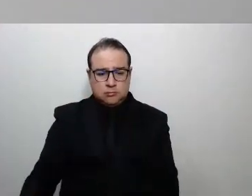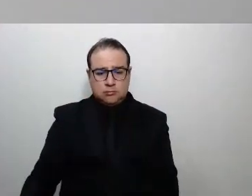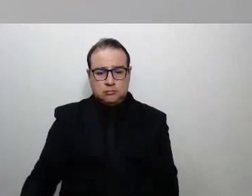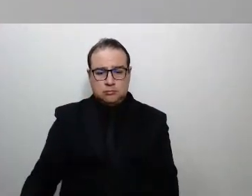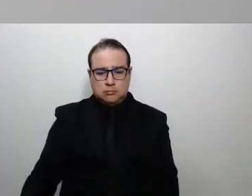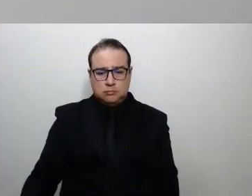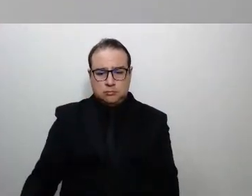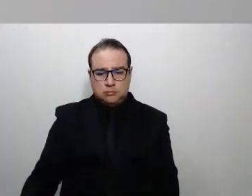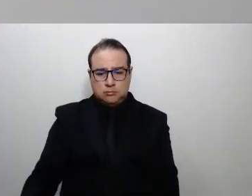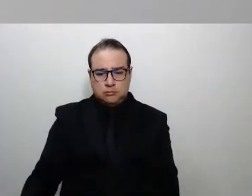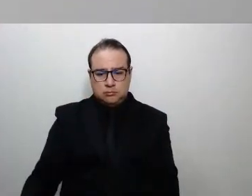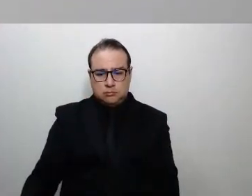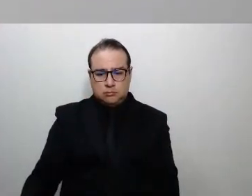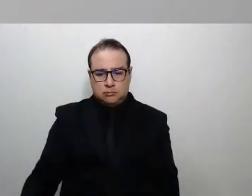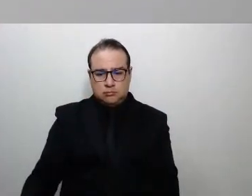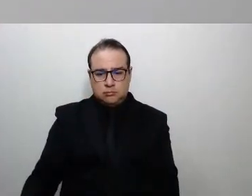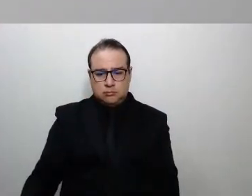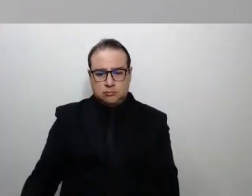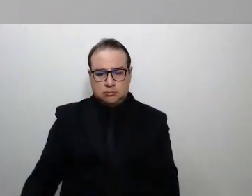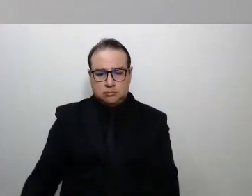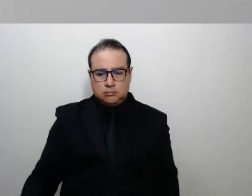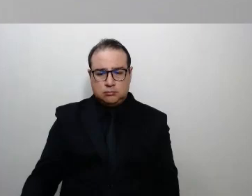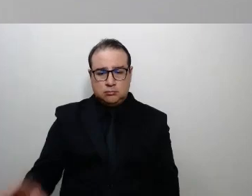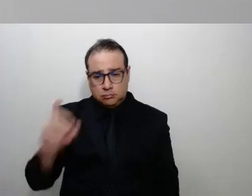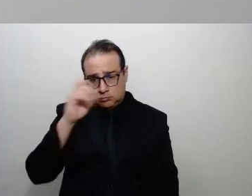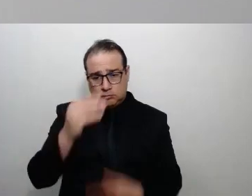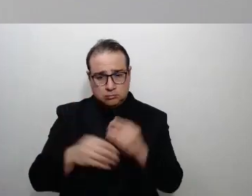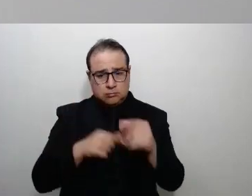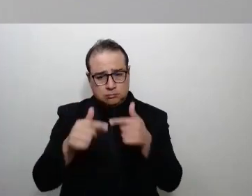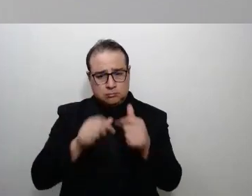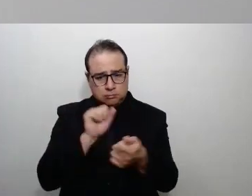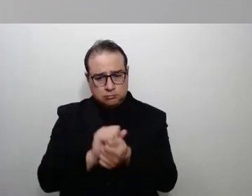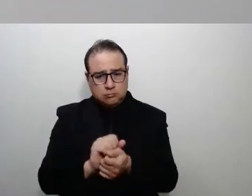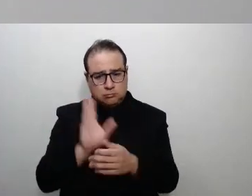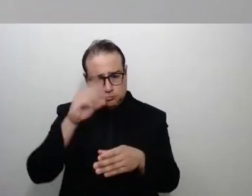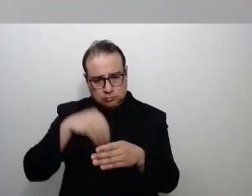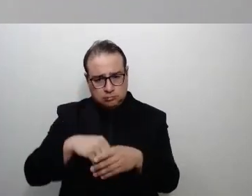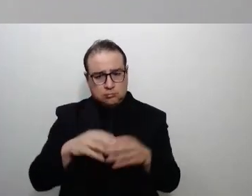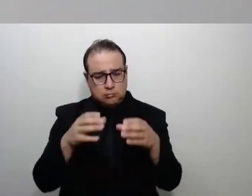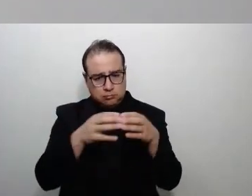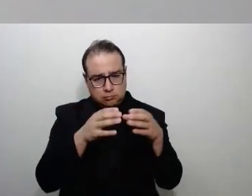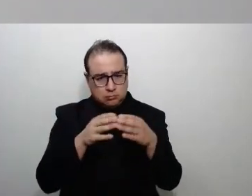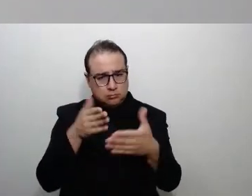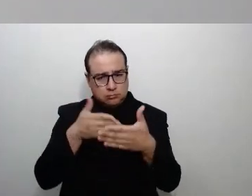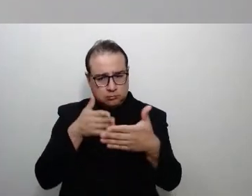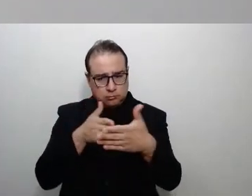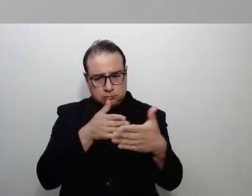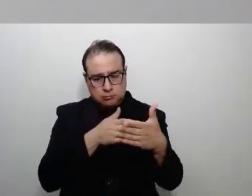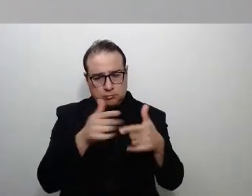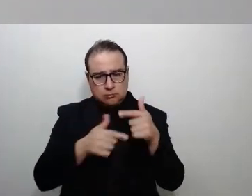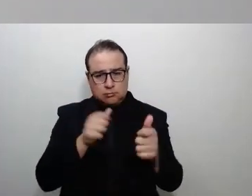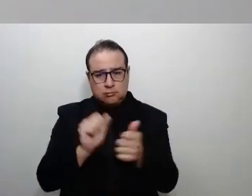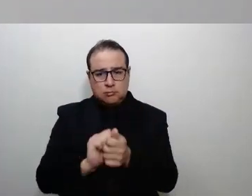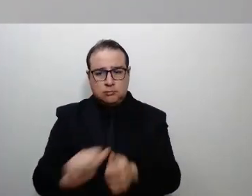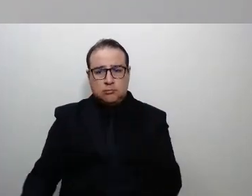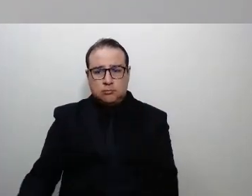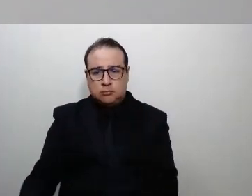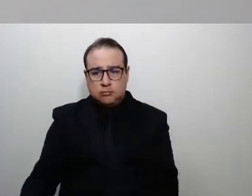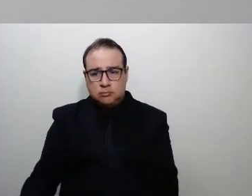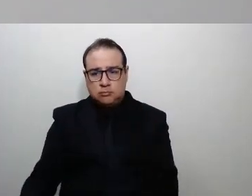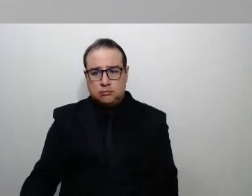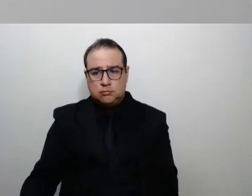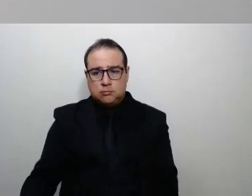eleitoral conturbado onde tivemos que atuar ali dentro dos nossos limites mas atuamos na eleição